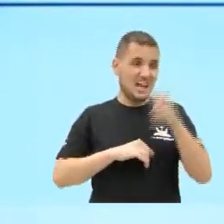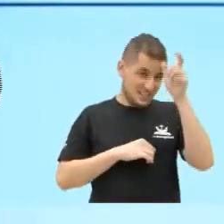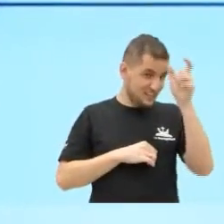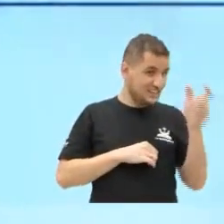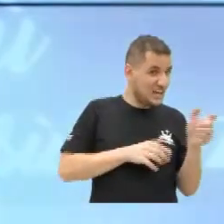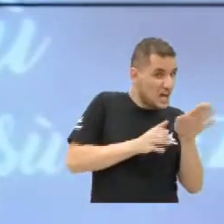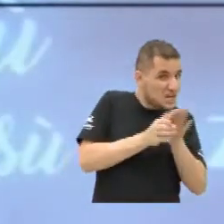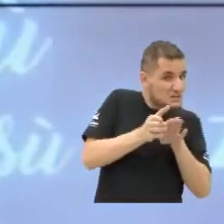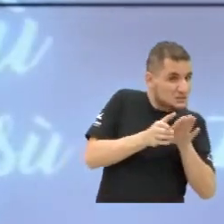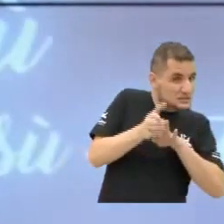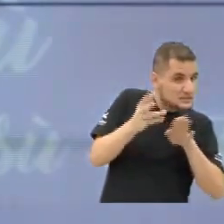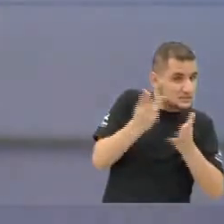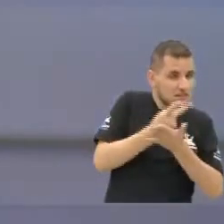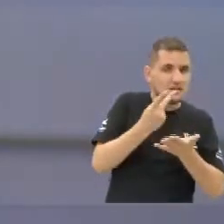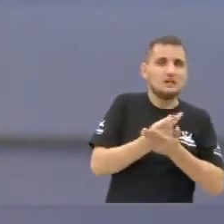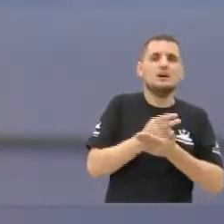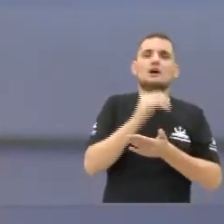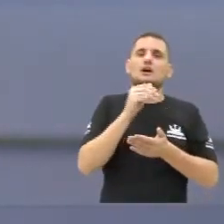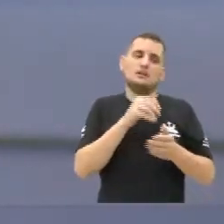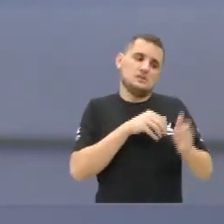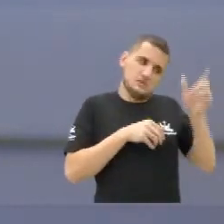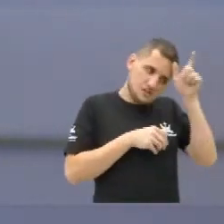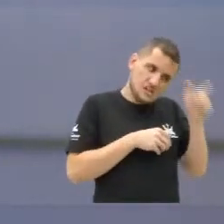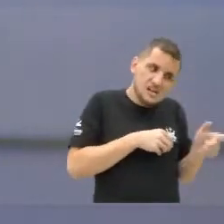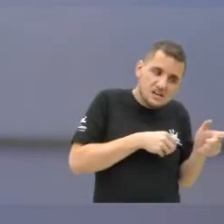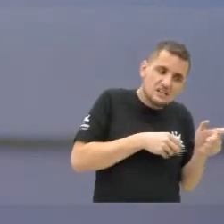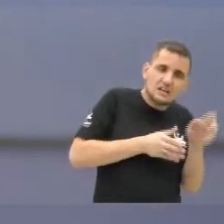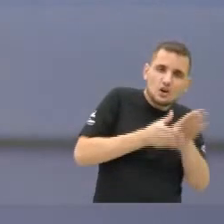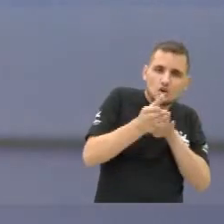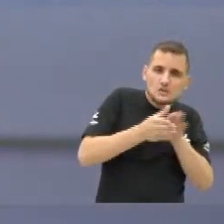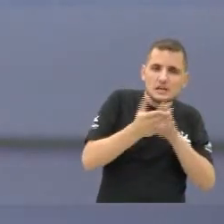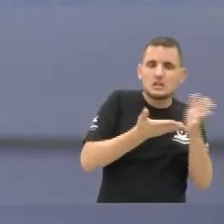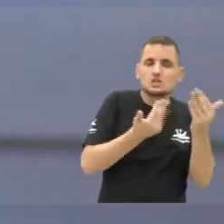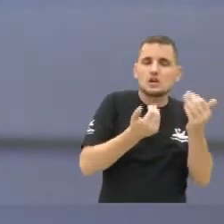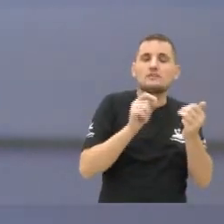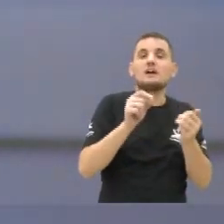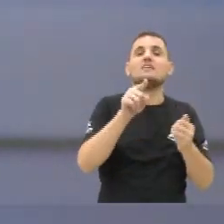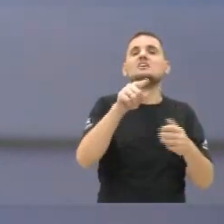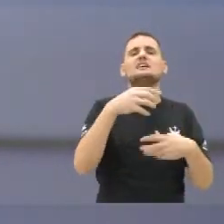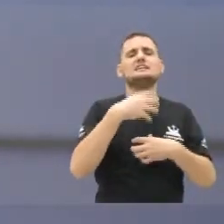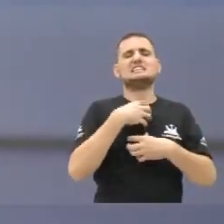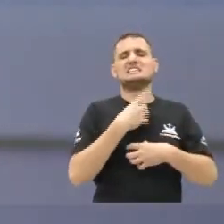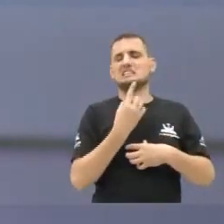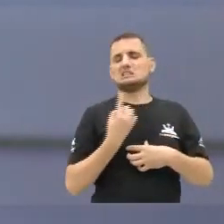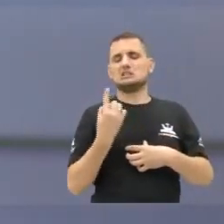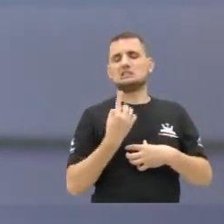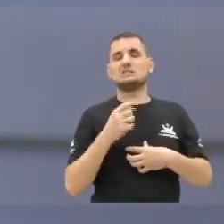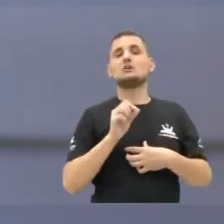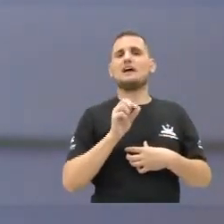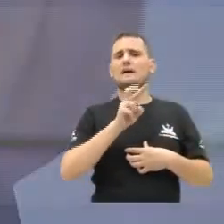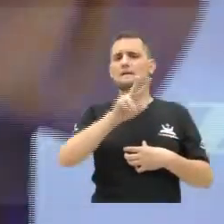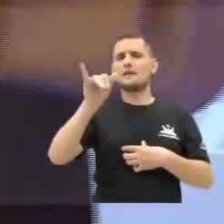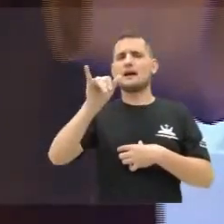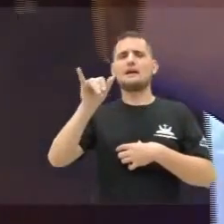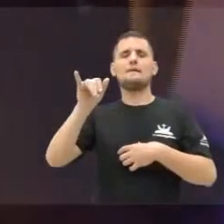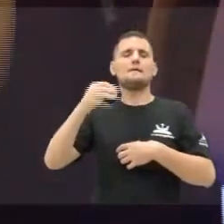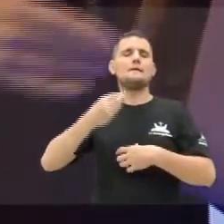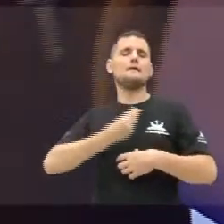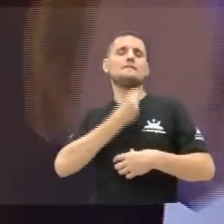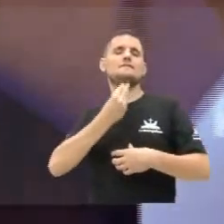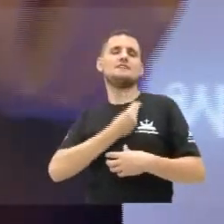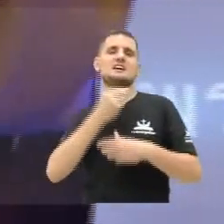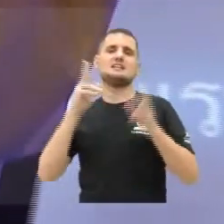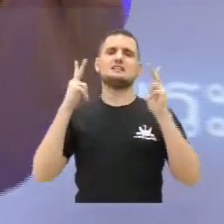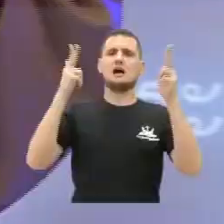Para o jovem, jovem, para você não se sentir só, para você não sentir esse vazio, vá curtir a vida, vá para as